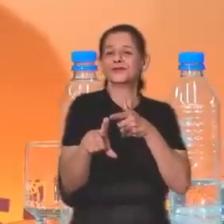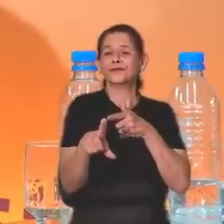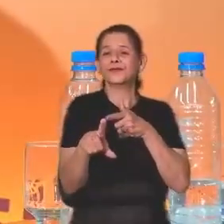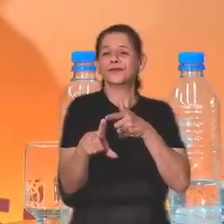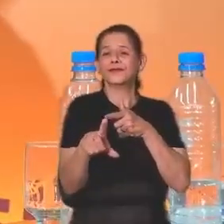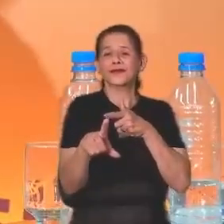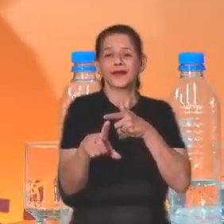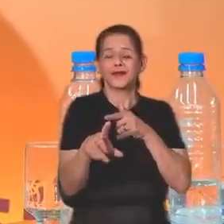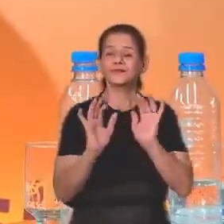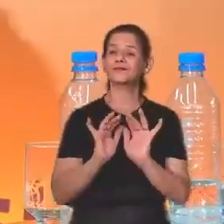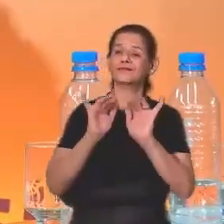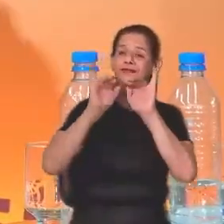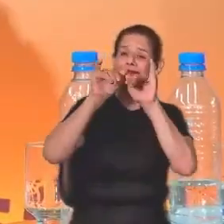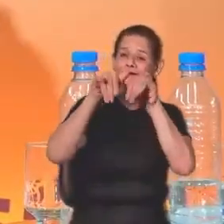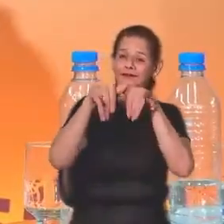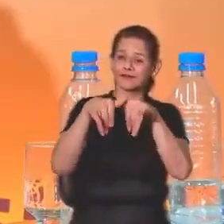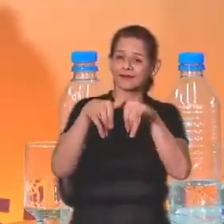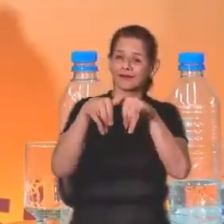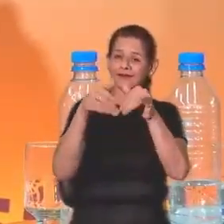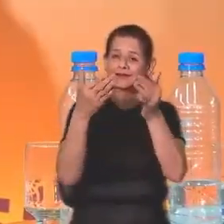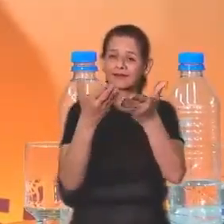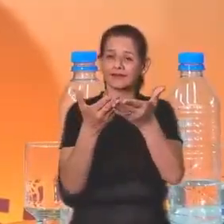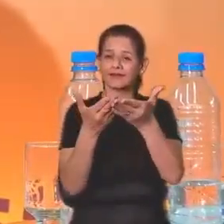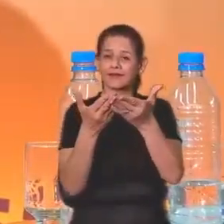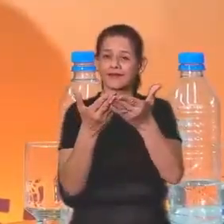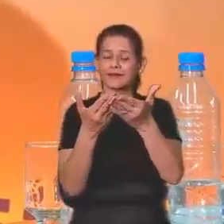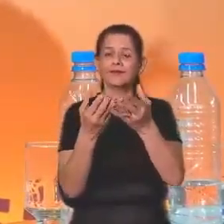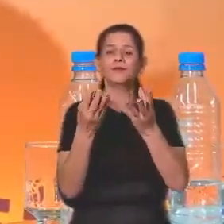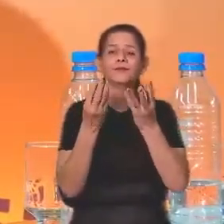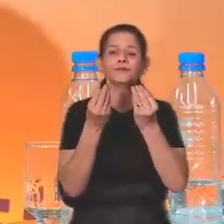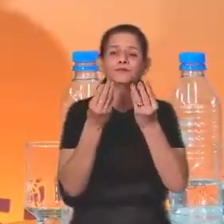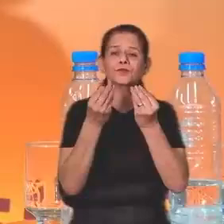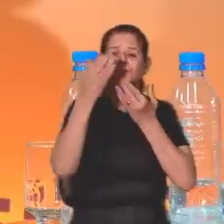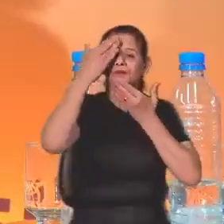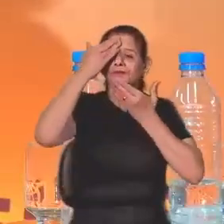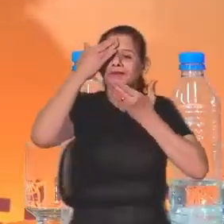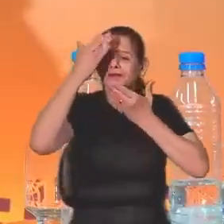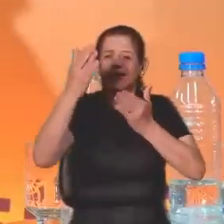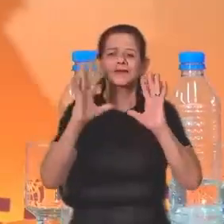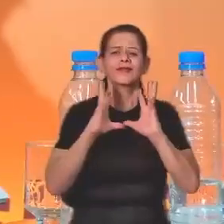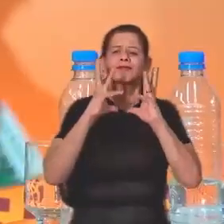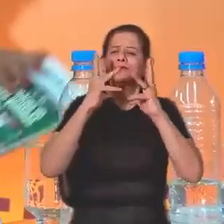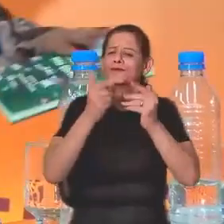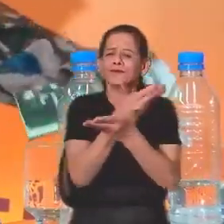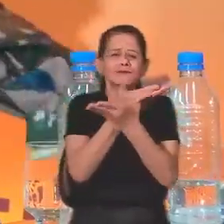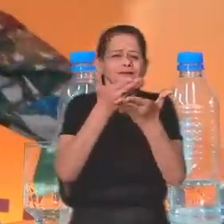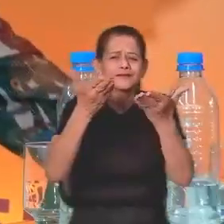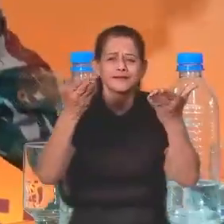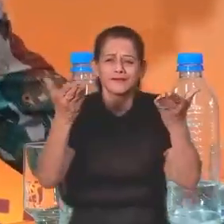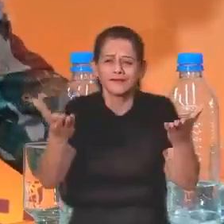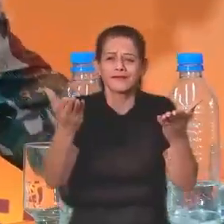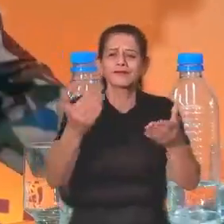Então, para finalizar, muito obrigada a todos vocês.